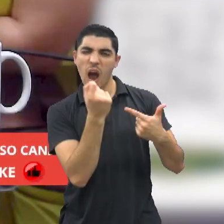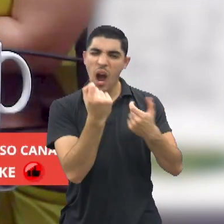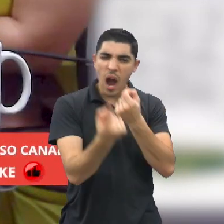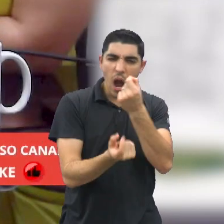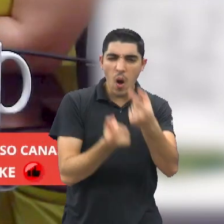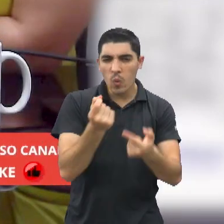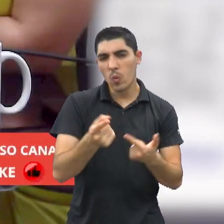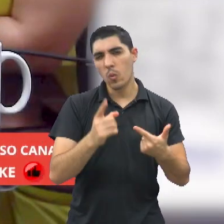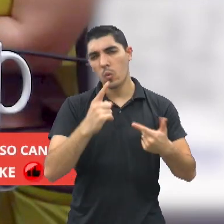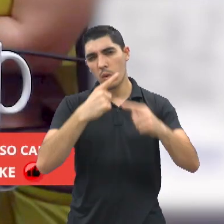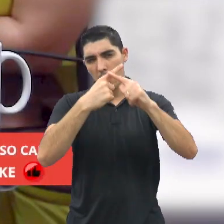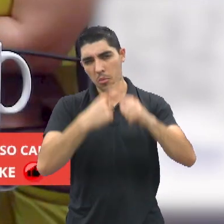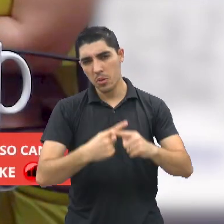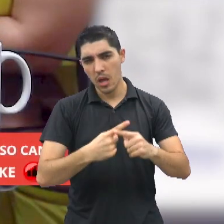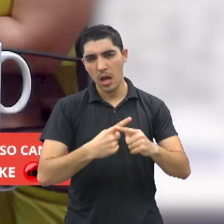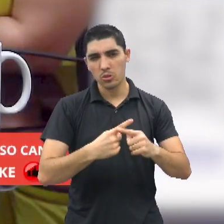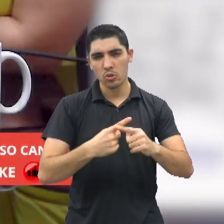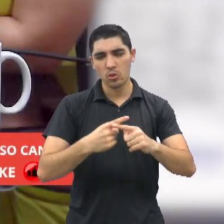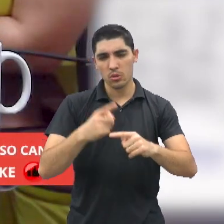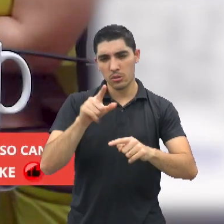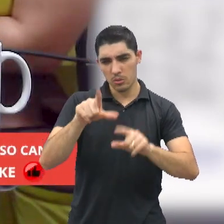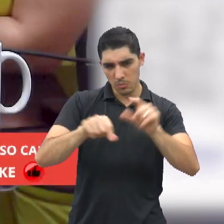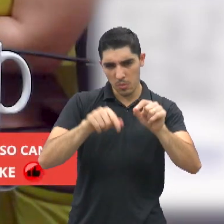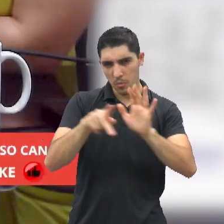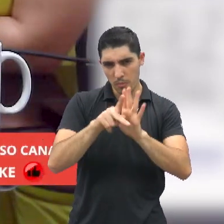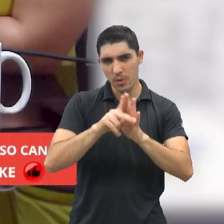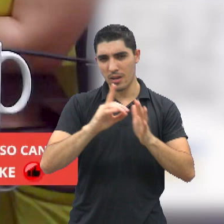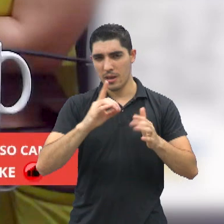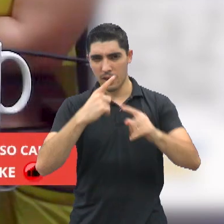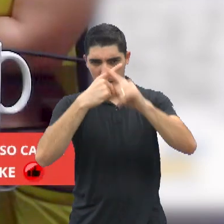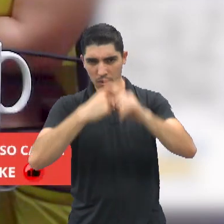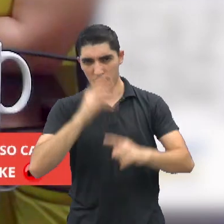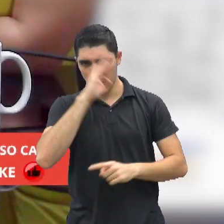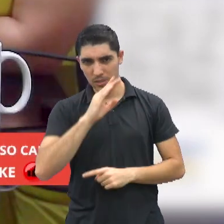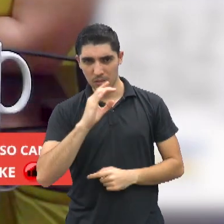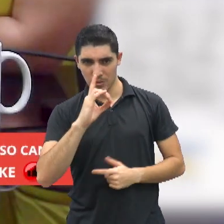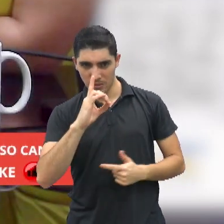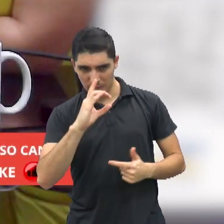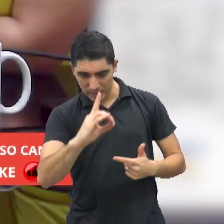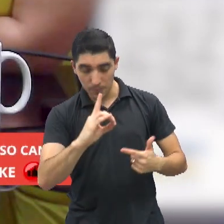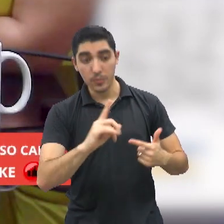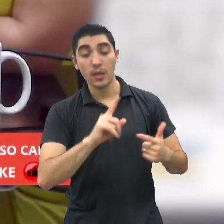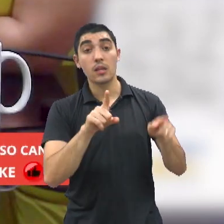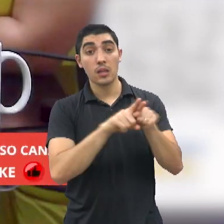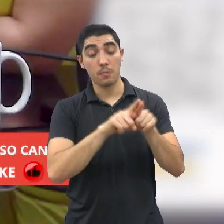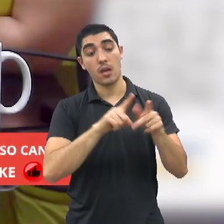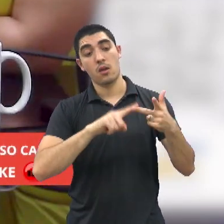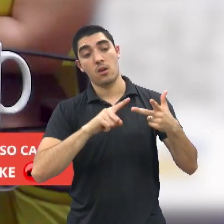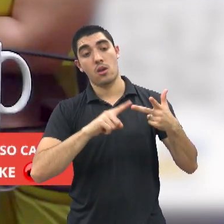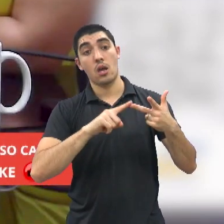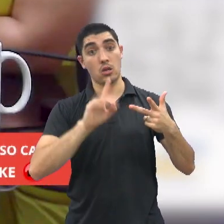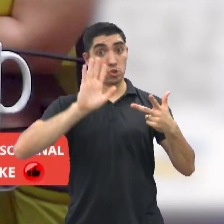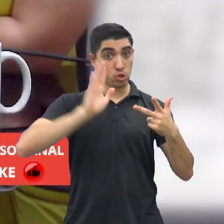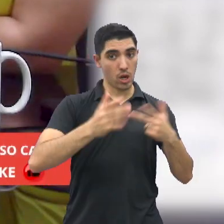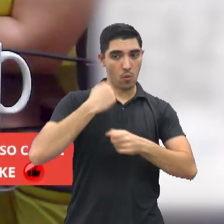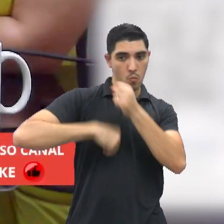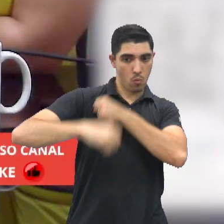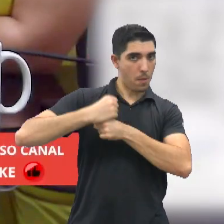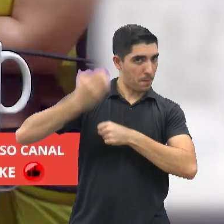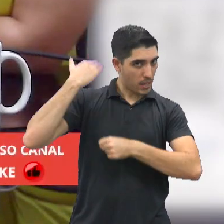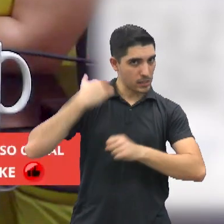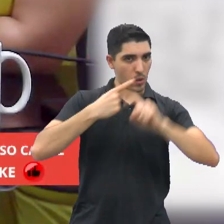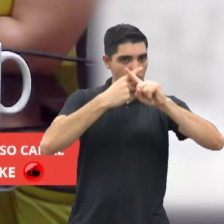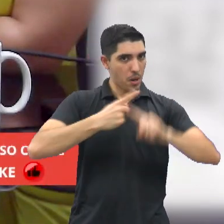pequena da D mas a série C atletas que se destacaram na série A2 a gente tem conseguido né